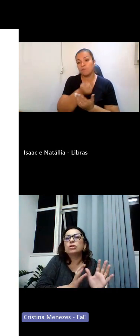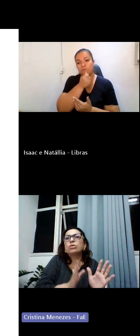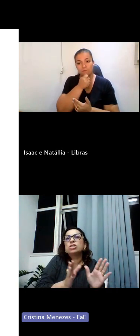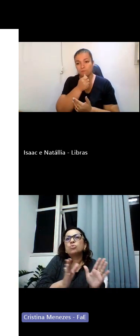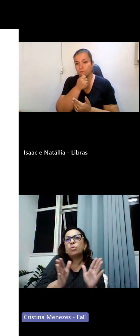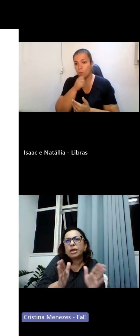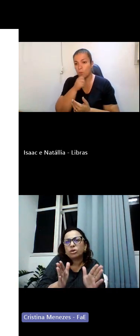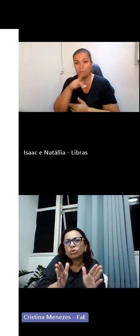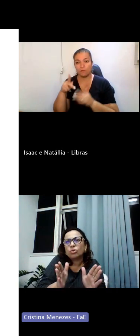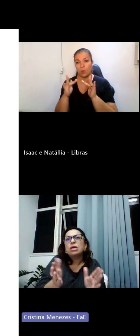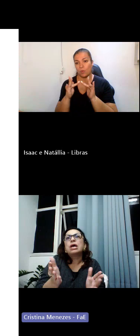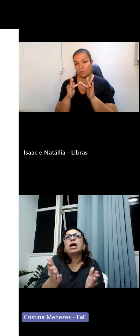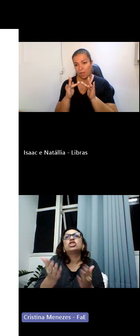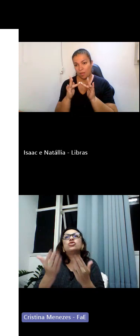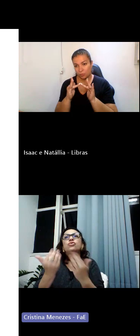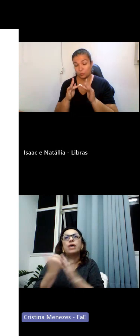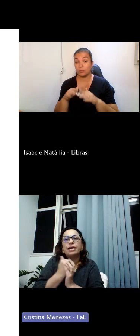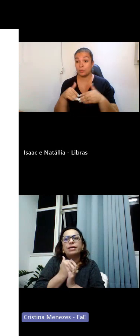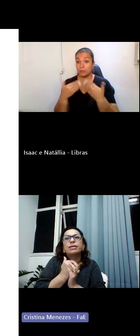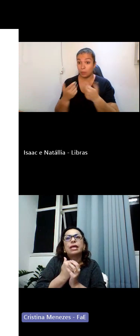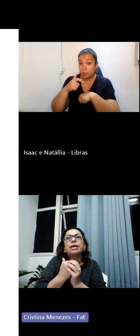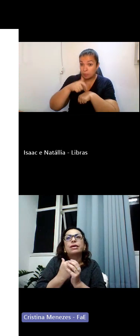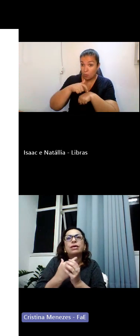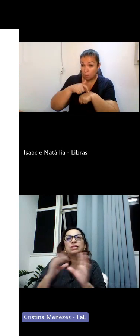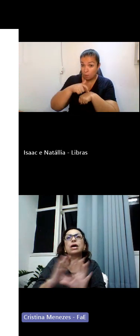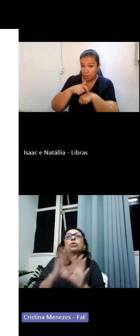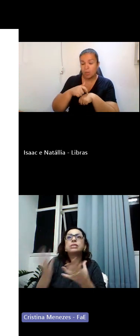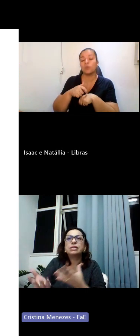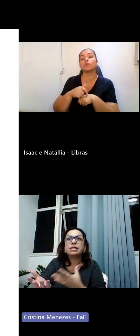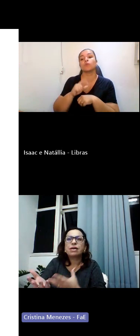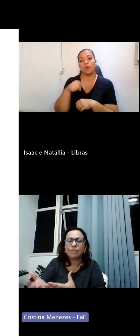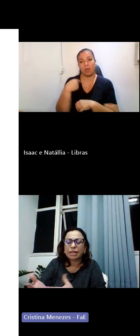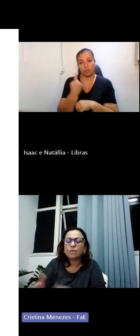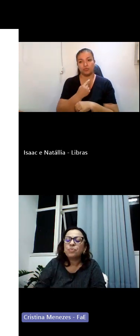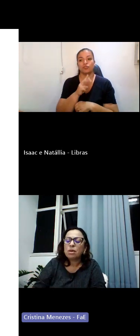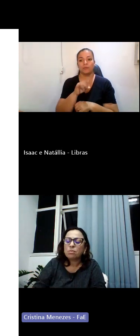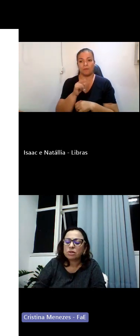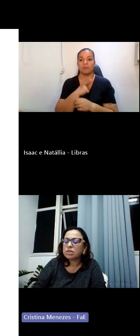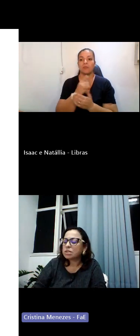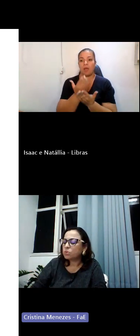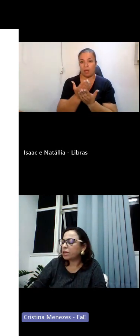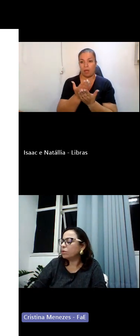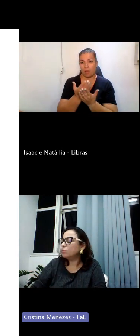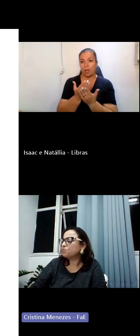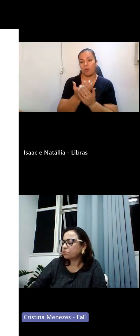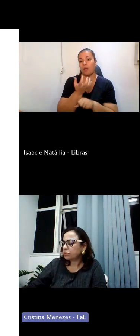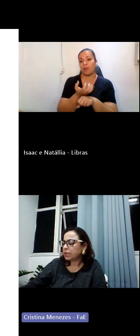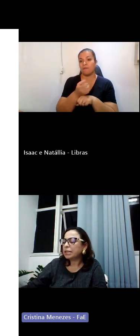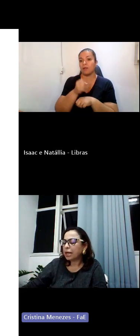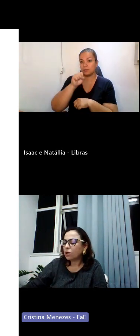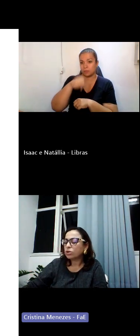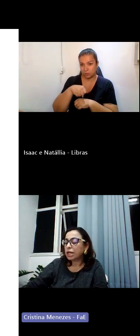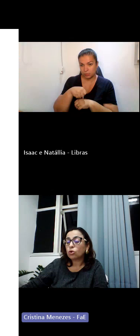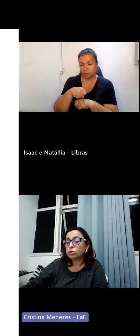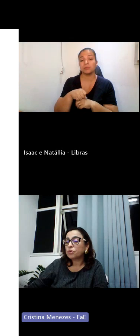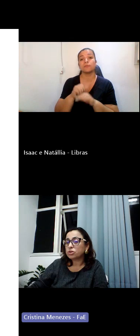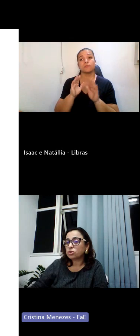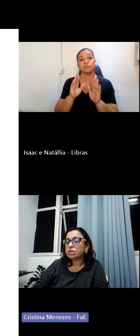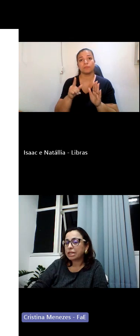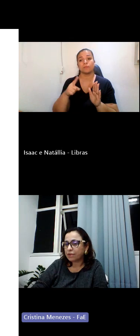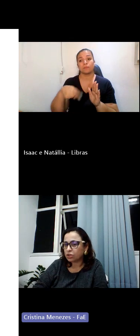professor. Então, neste momento, a gente vai ter essa aula sim gravada, mas vocês poderão entrar em contato